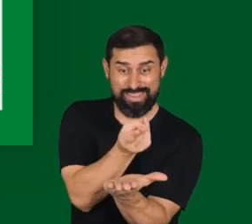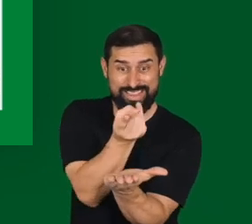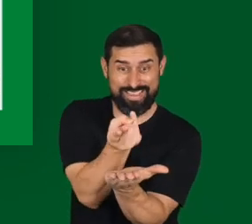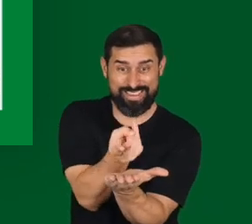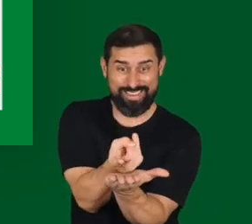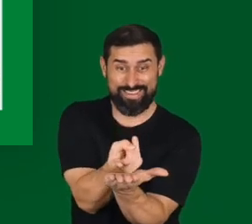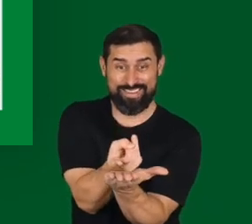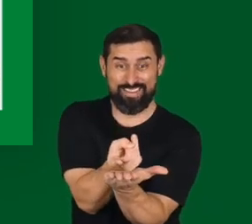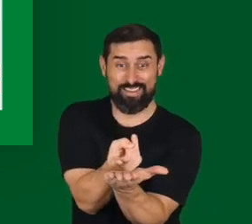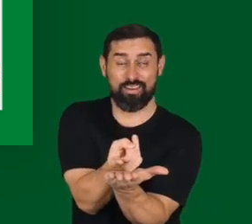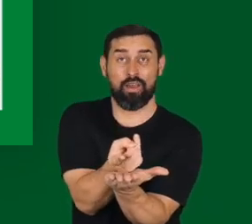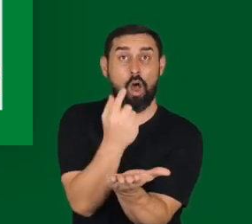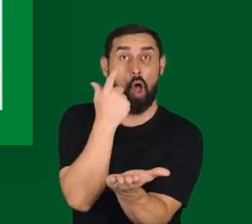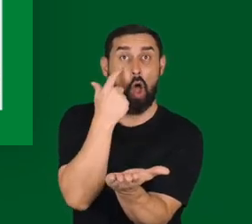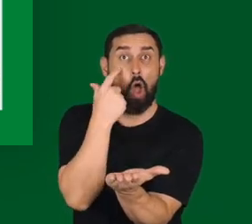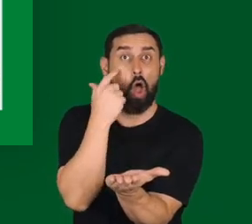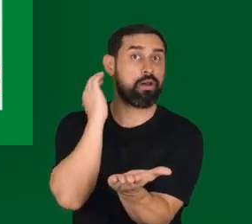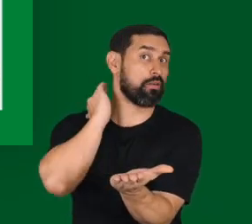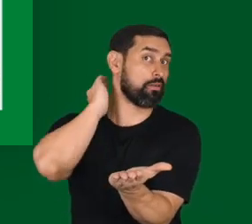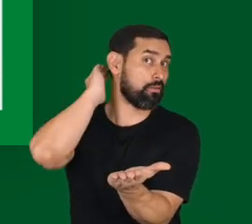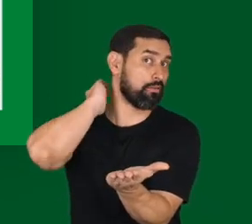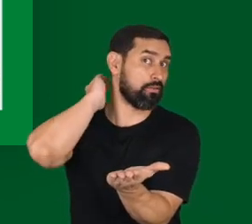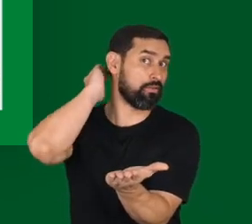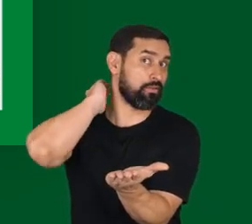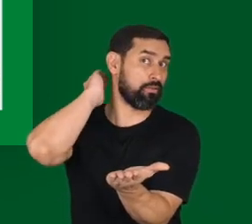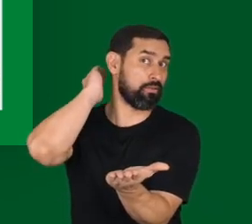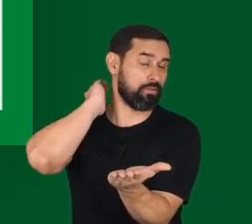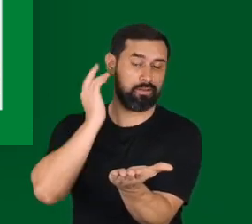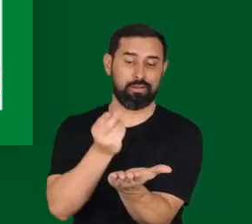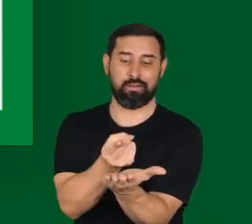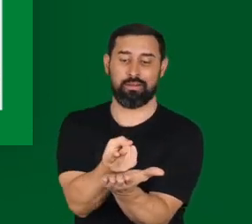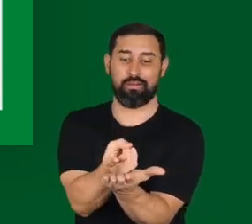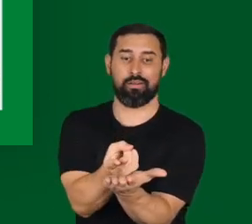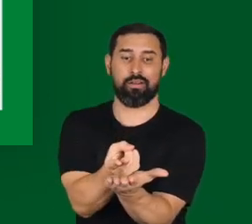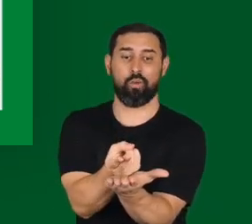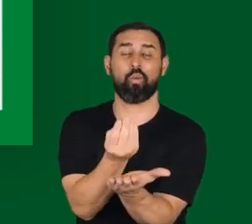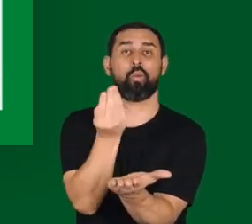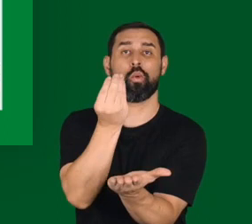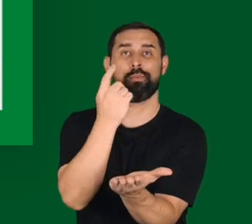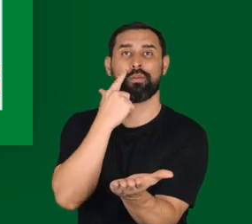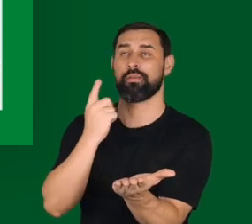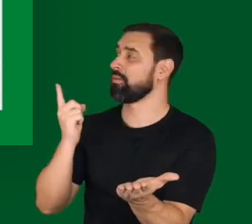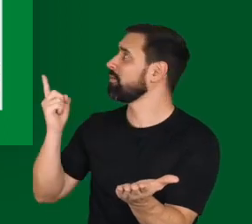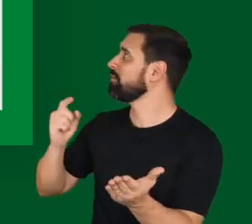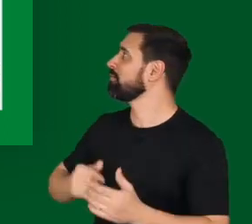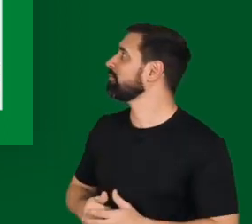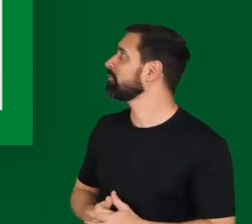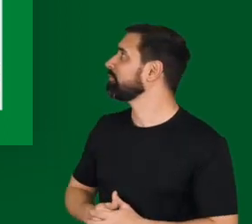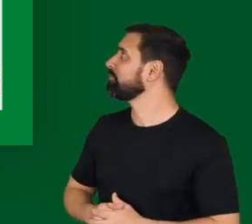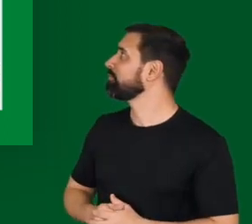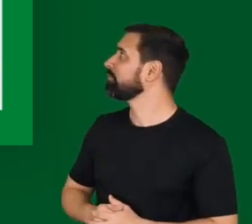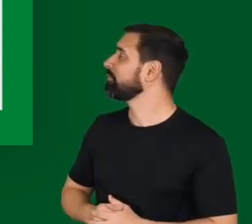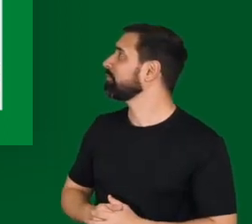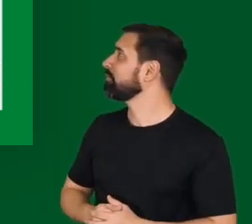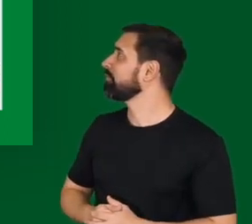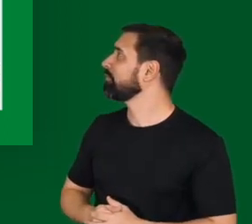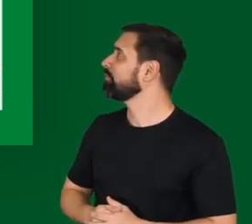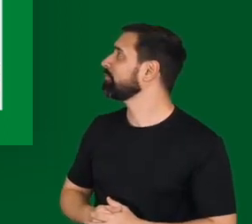rígida. Então, quando eu tenho uma vítima em prancha rígida, por conta da cervical aqui,